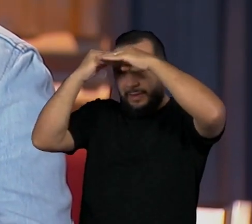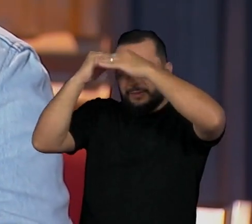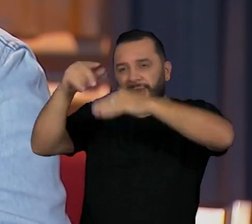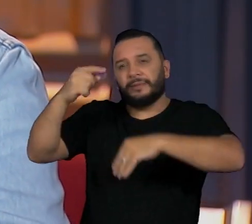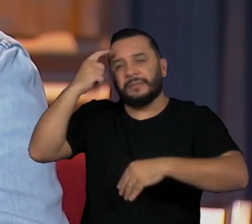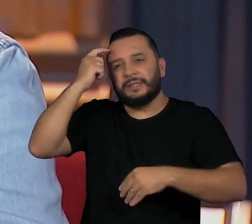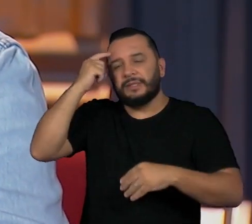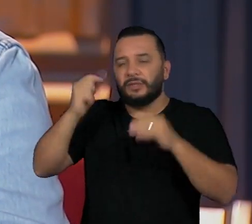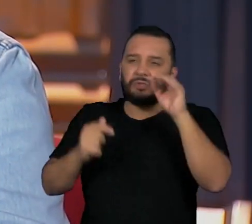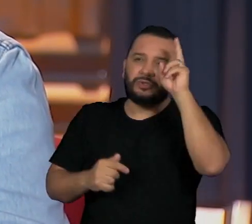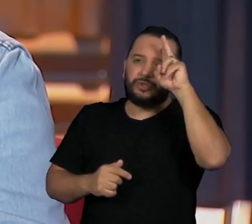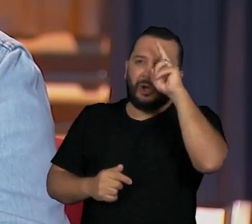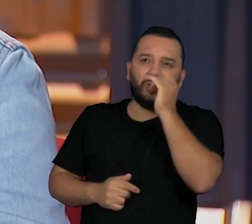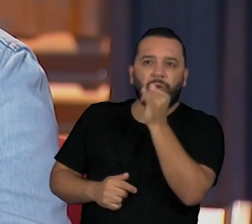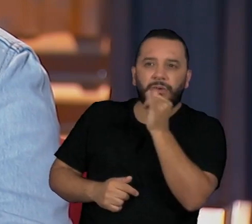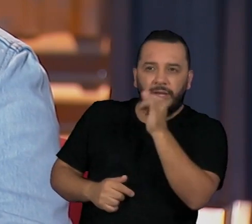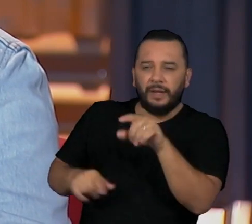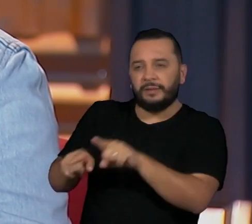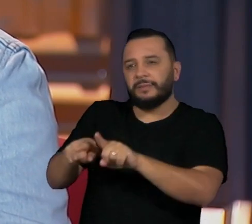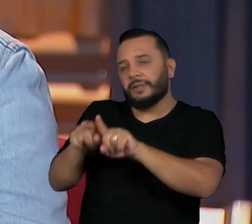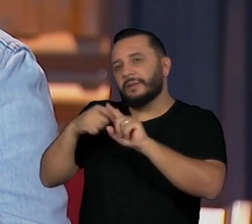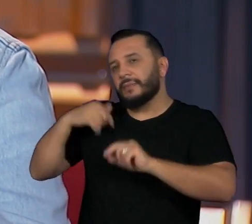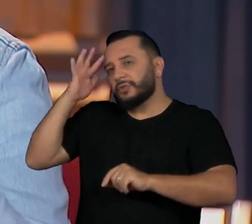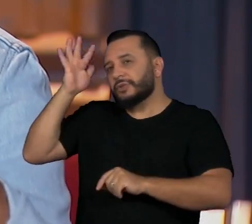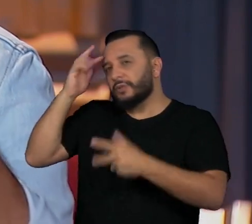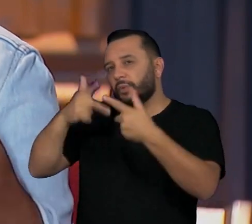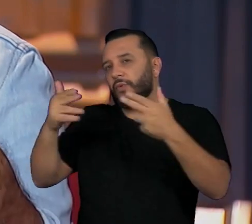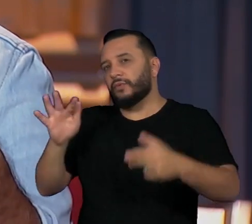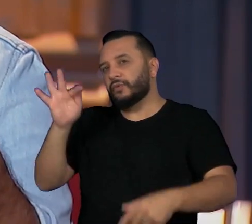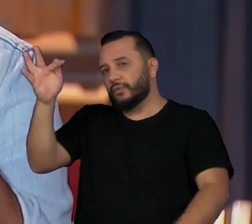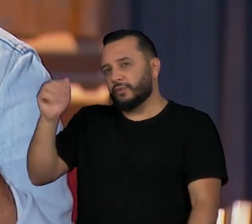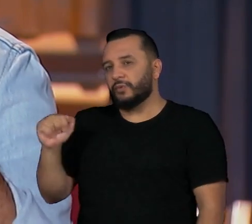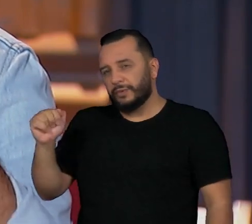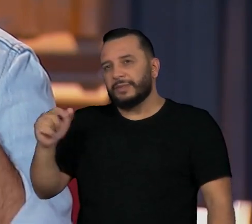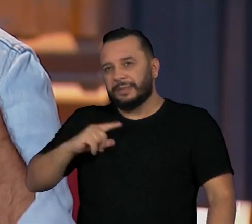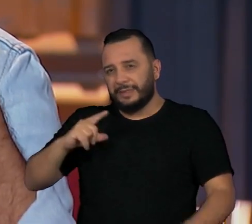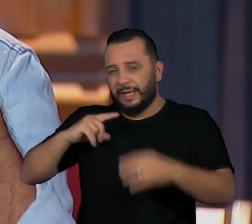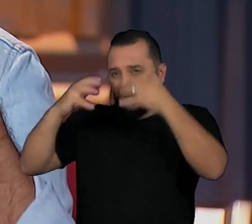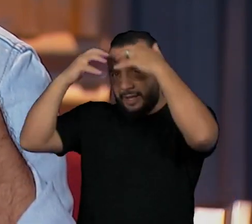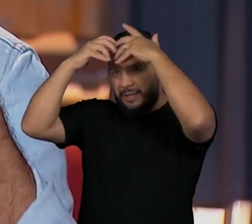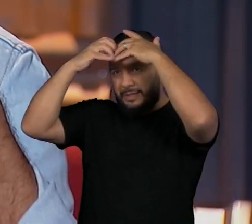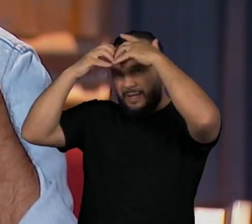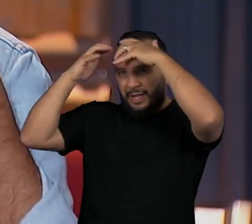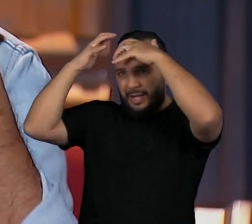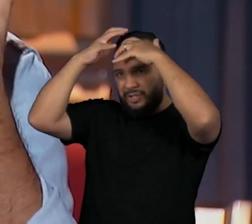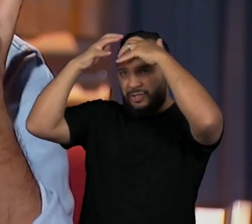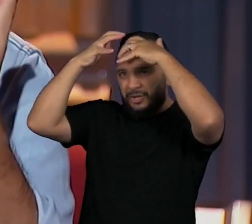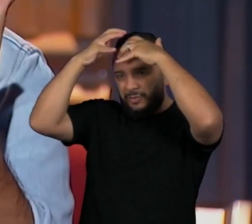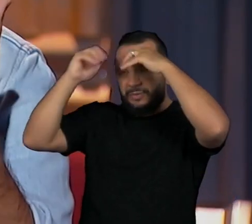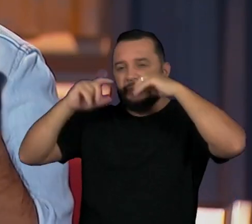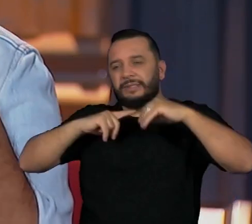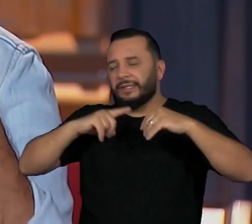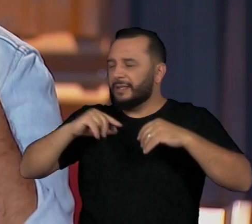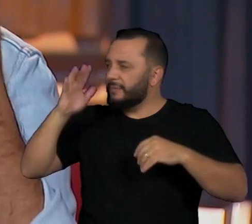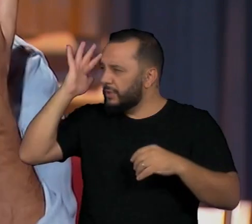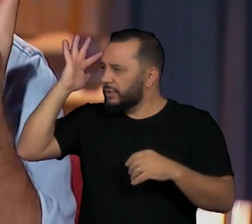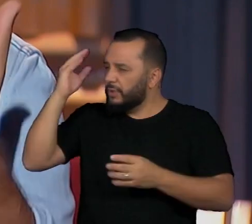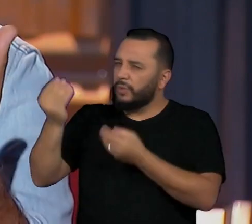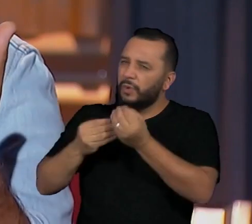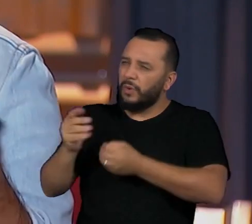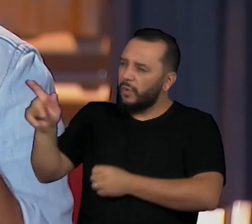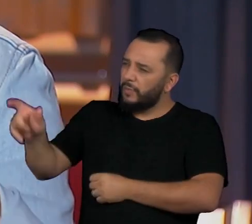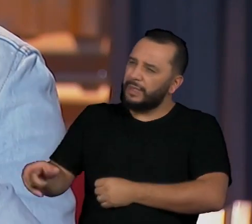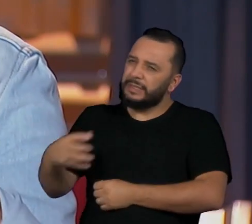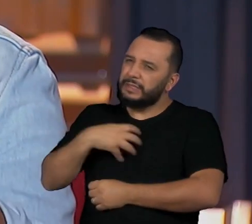contando um evento que já aconteceu, imaginando alguma coisa futura, você envolve essas regiões. Quando você está imaginando a mente de outras pessoas, como é que alguém está